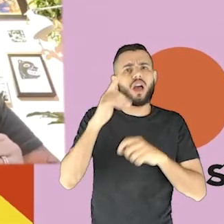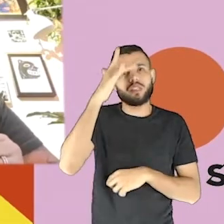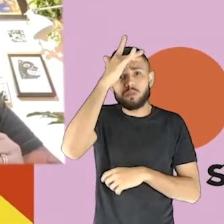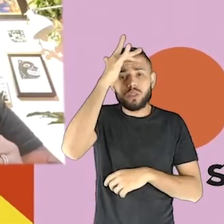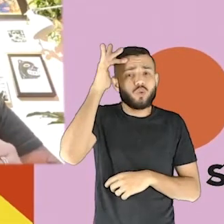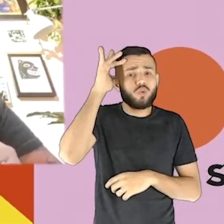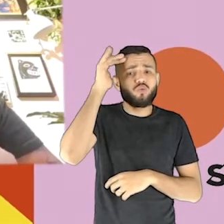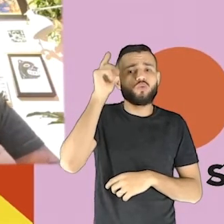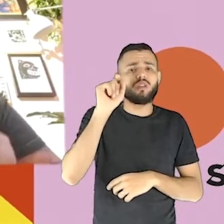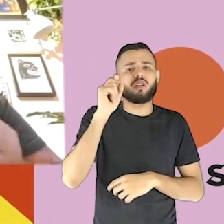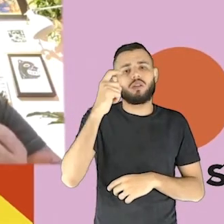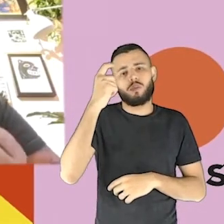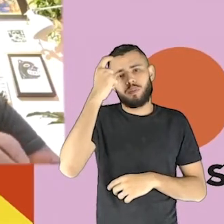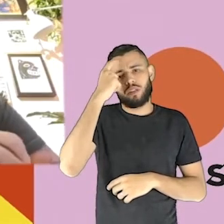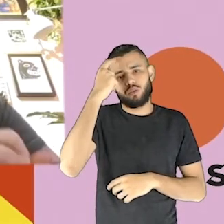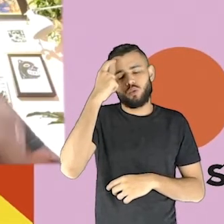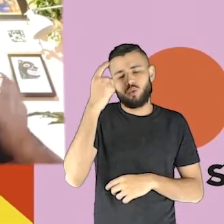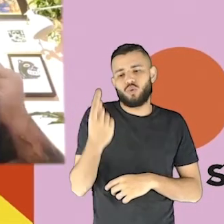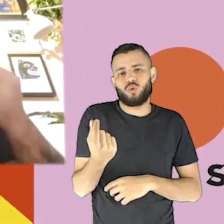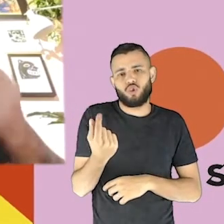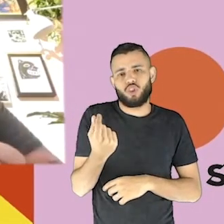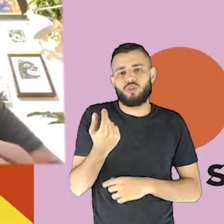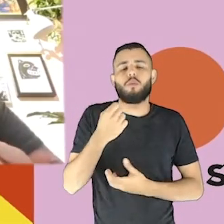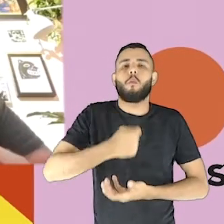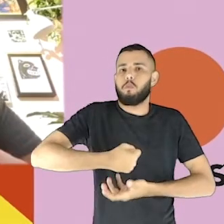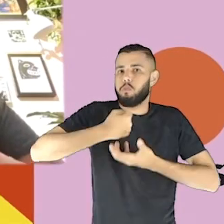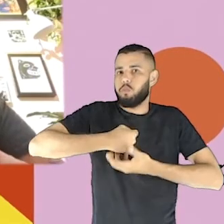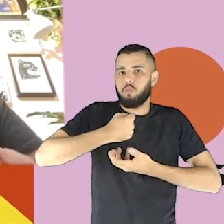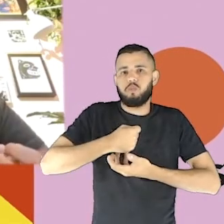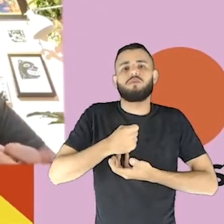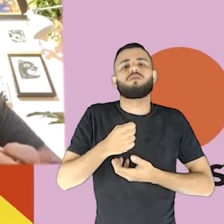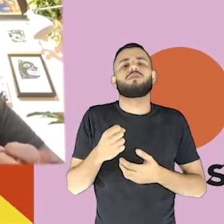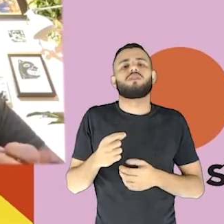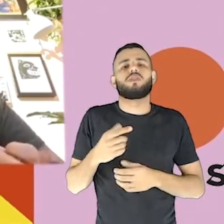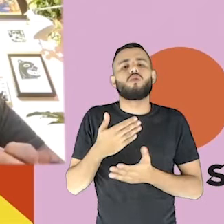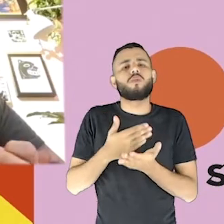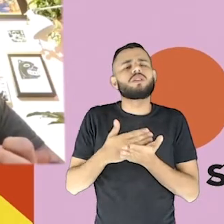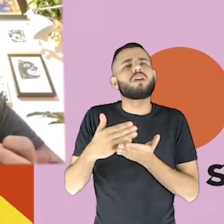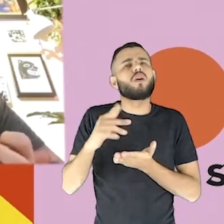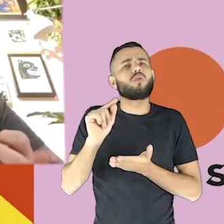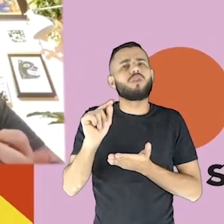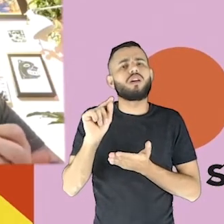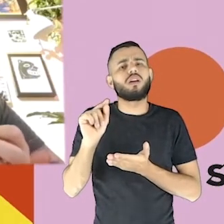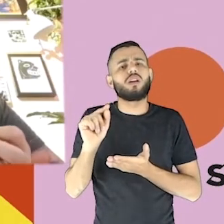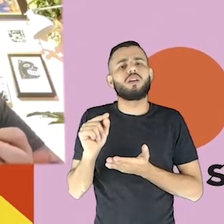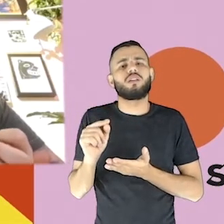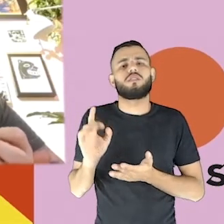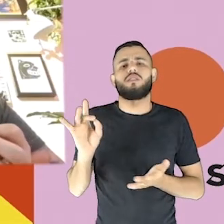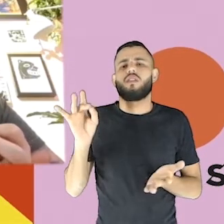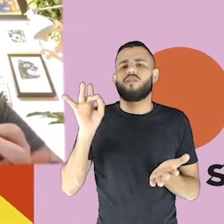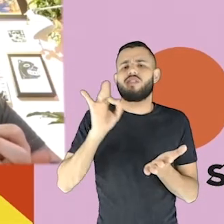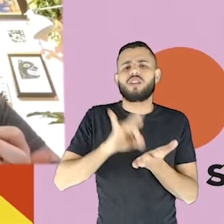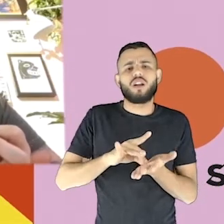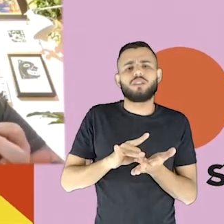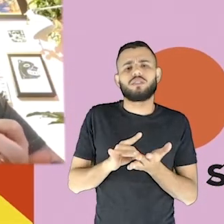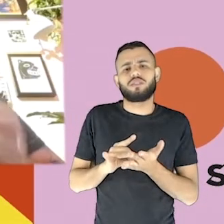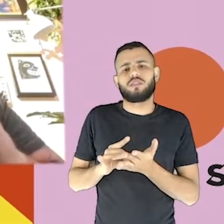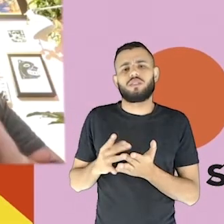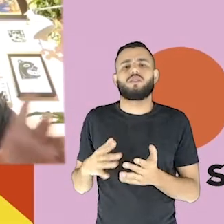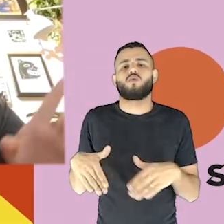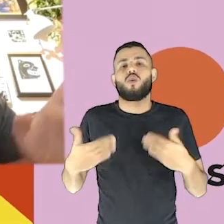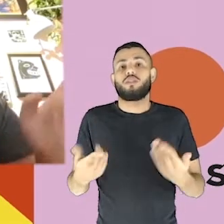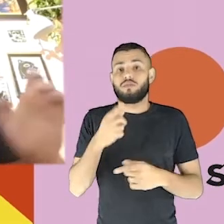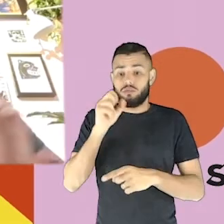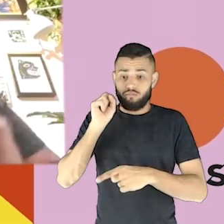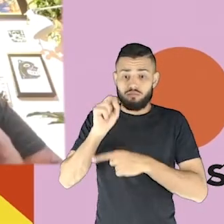pessoas começaram, principalmente pensando no dinheiro e no capitalismo também, começaram a se dar conta que, na verdade, um